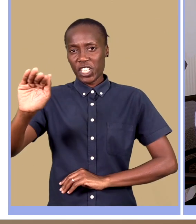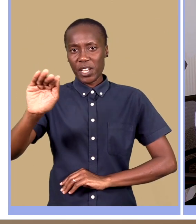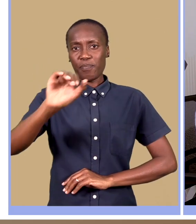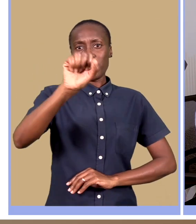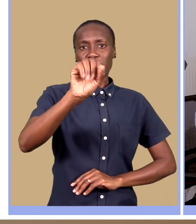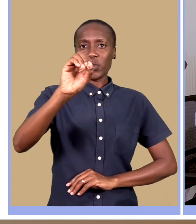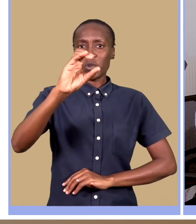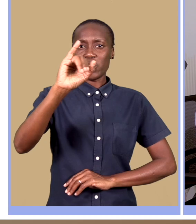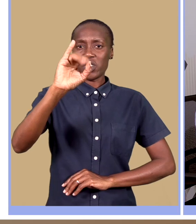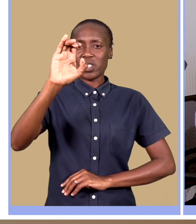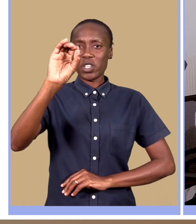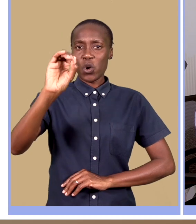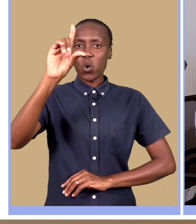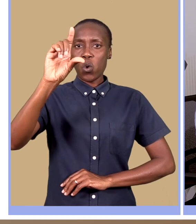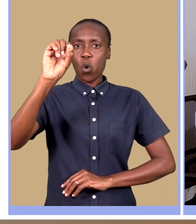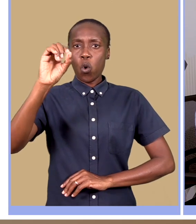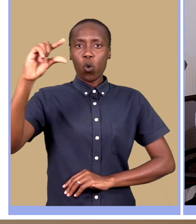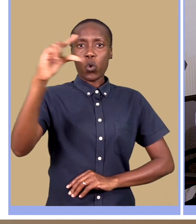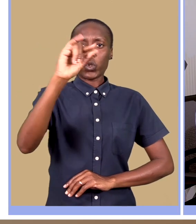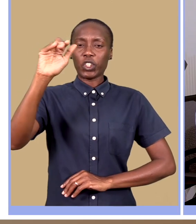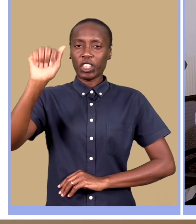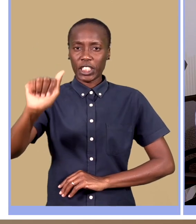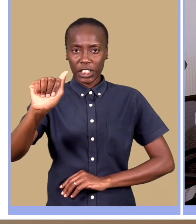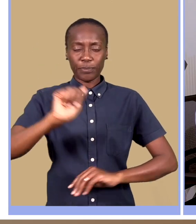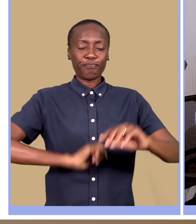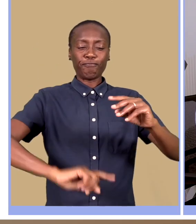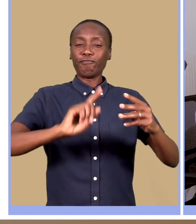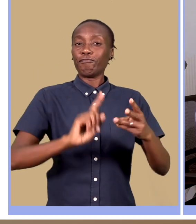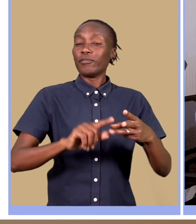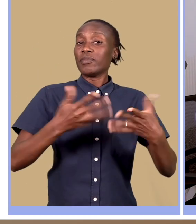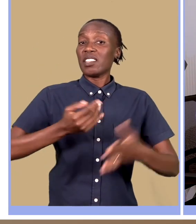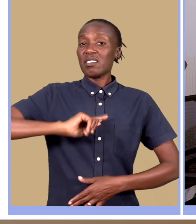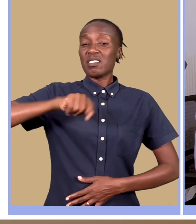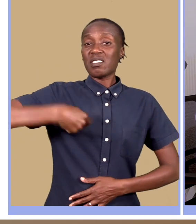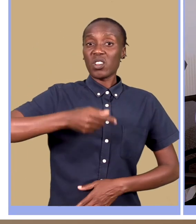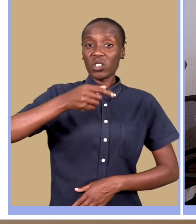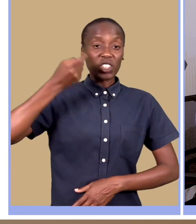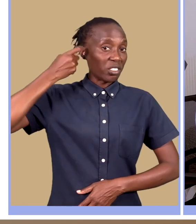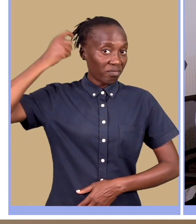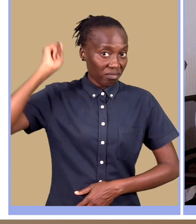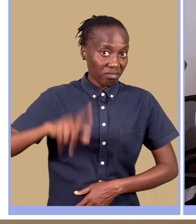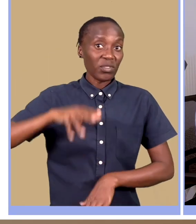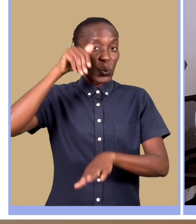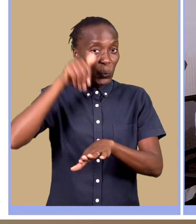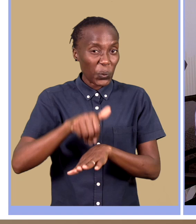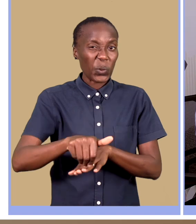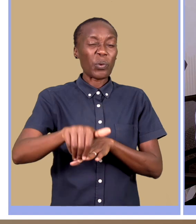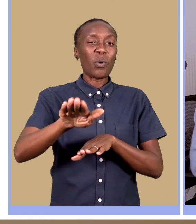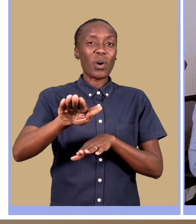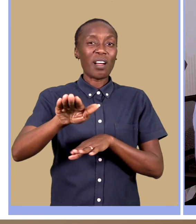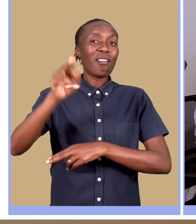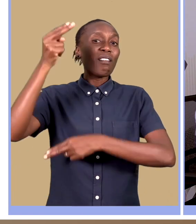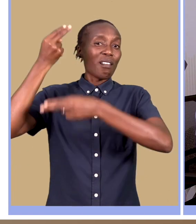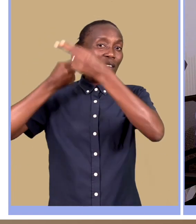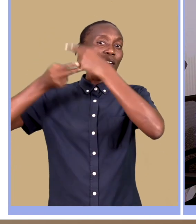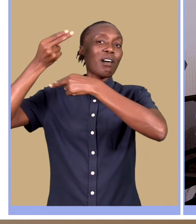em estudos, né, dessa natureza. Se nós continuarmos a desconsiderar os fatores